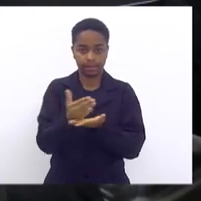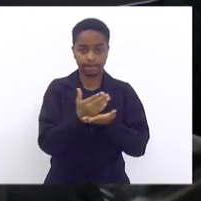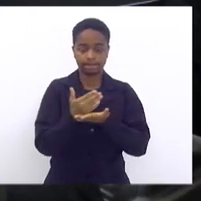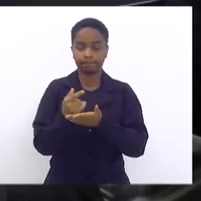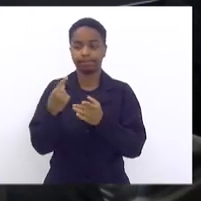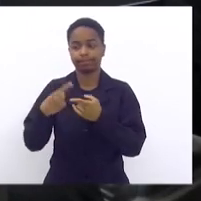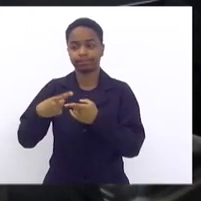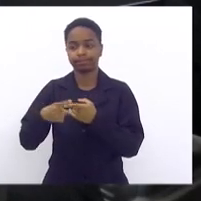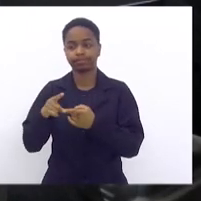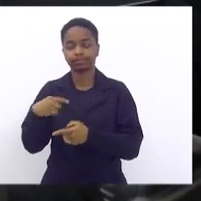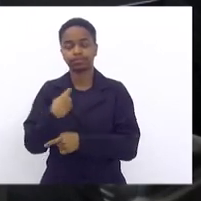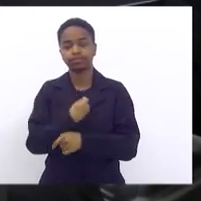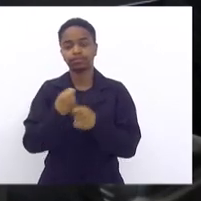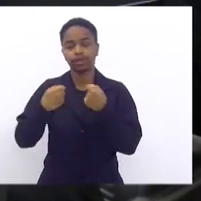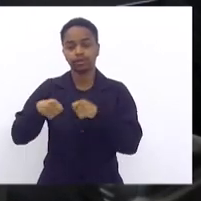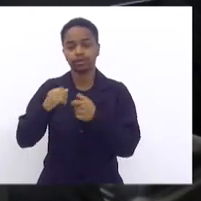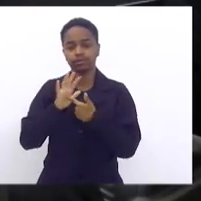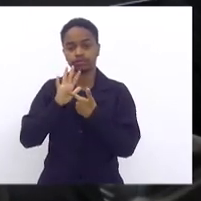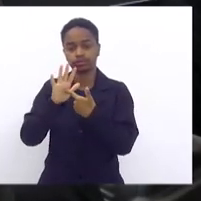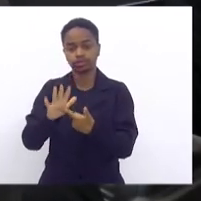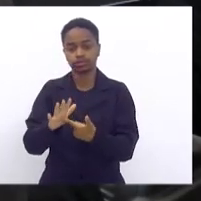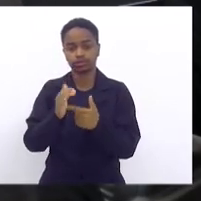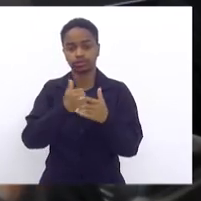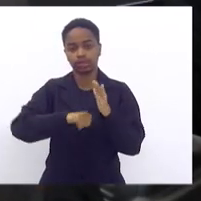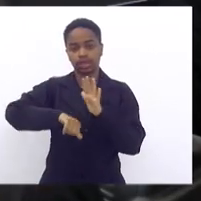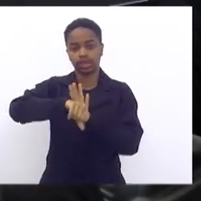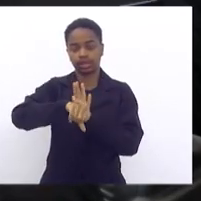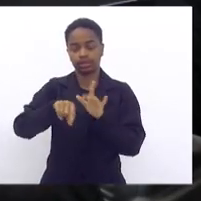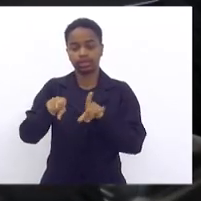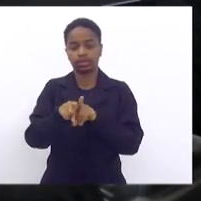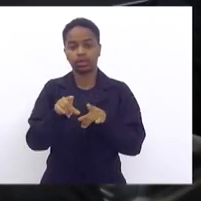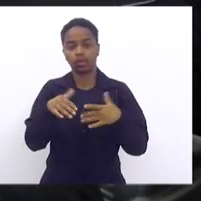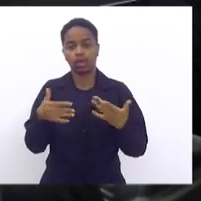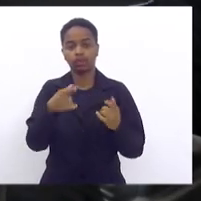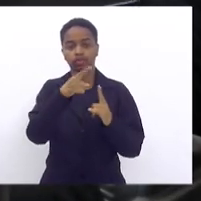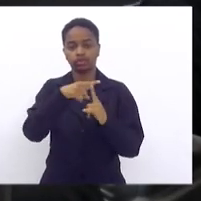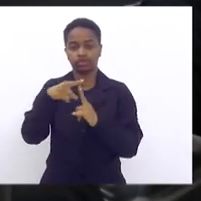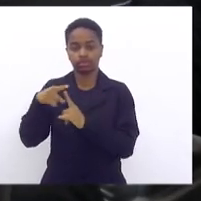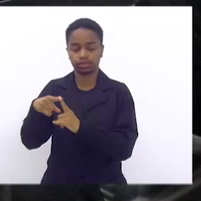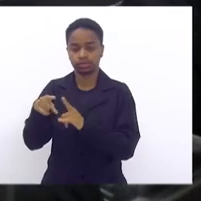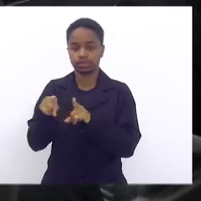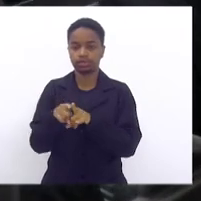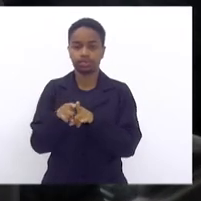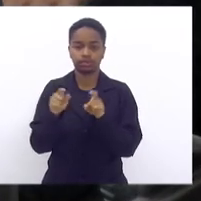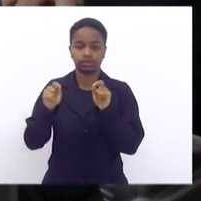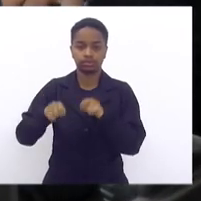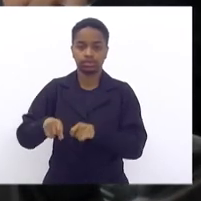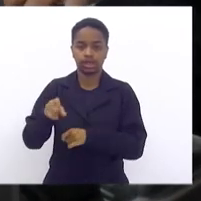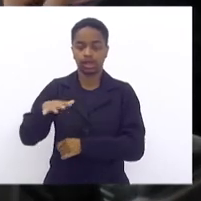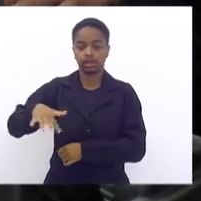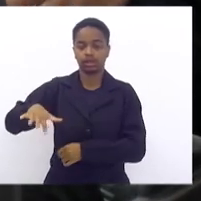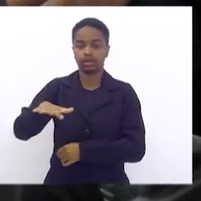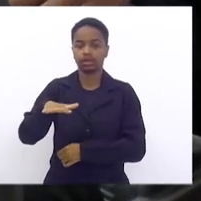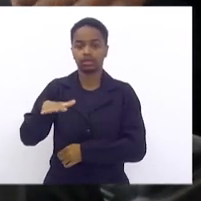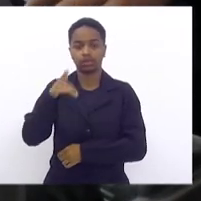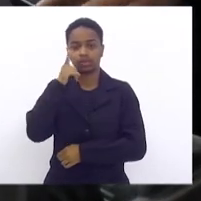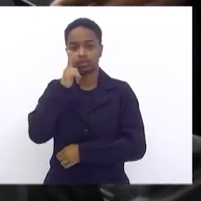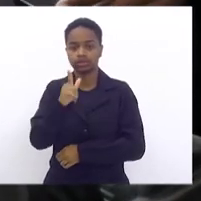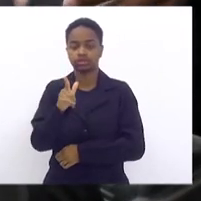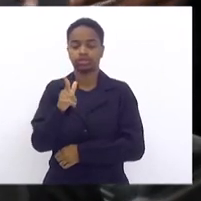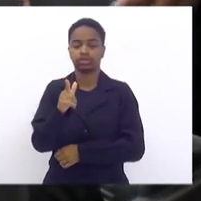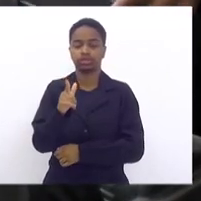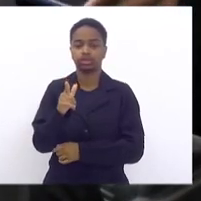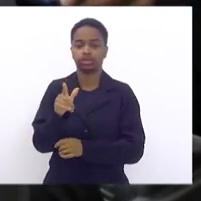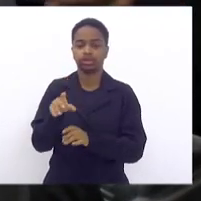que passar os crimes que foram, né, os tipos penais, para eles conseguirem extrair esses dados para eu